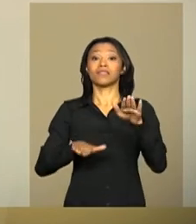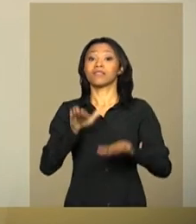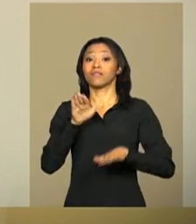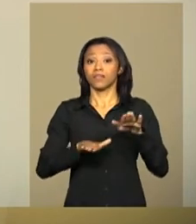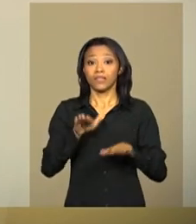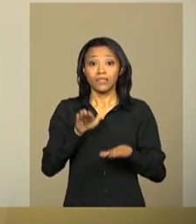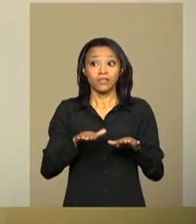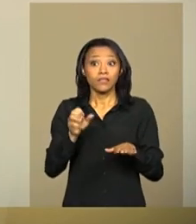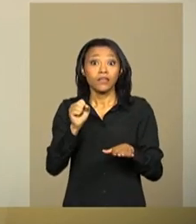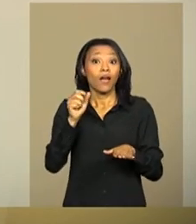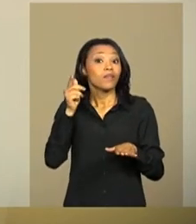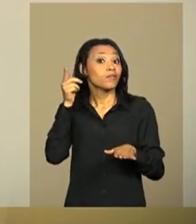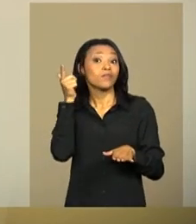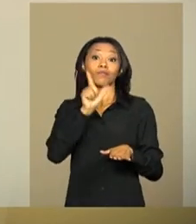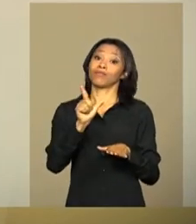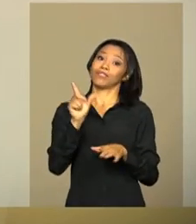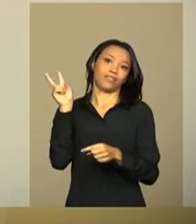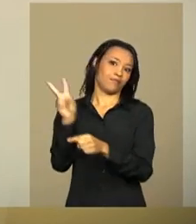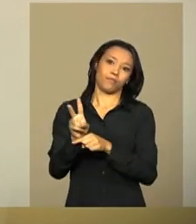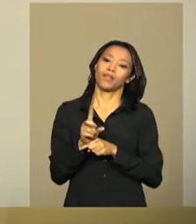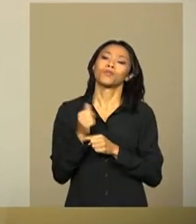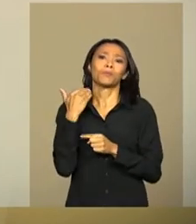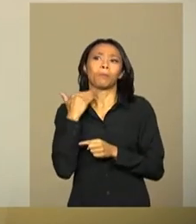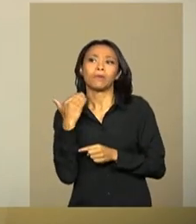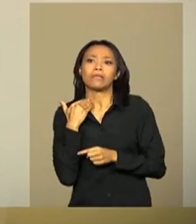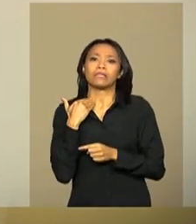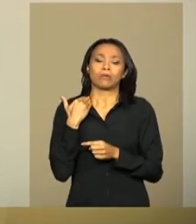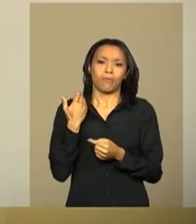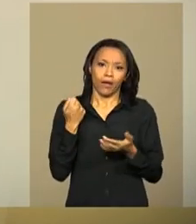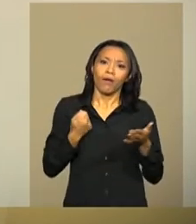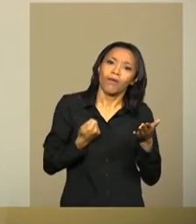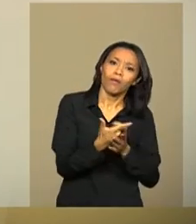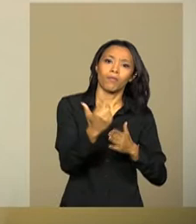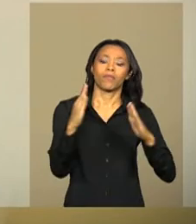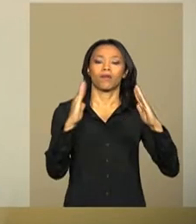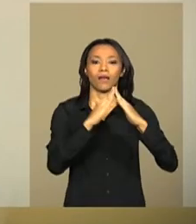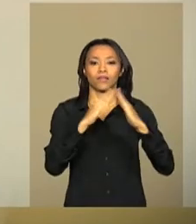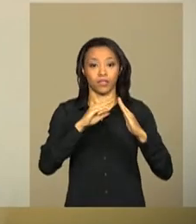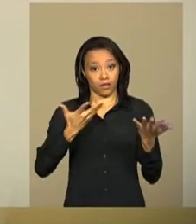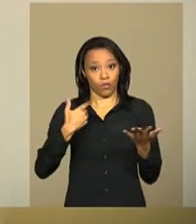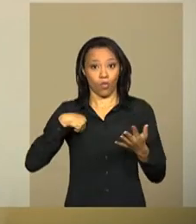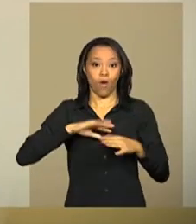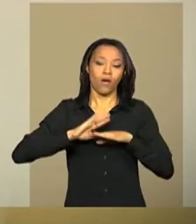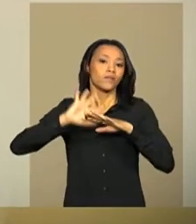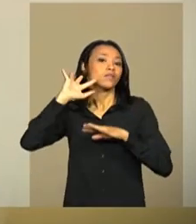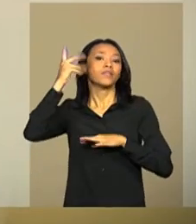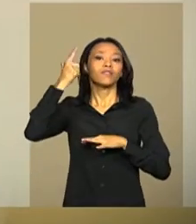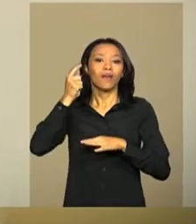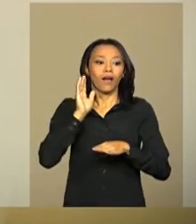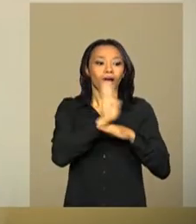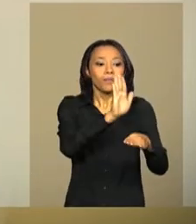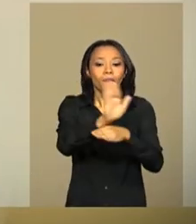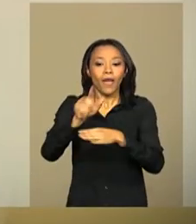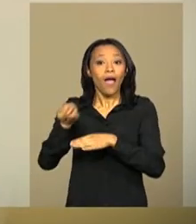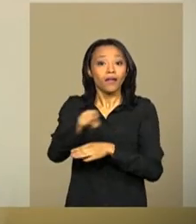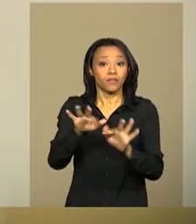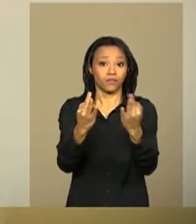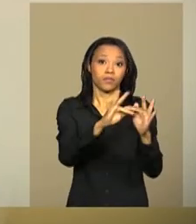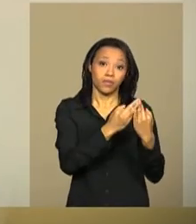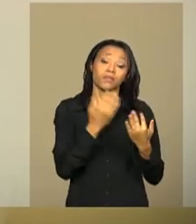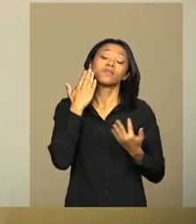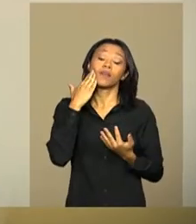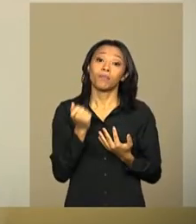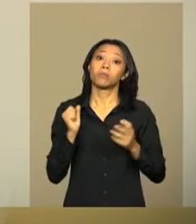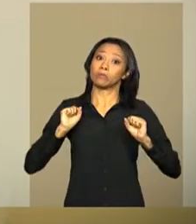sequer conseguir um crédito no banco para comprar sua casa nós decidimos apoiar essas famílias porque